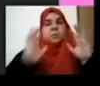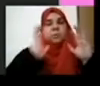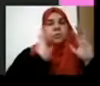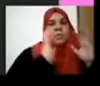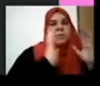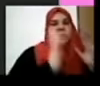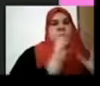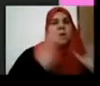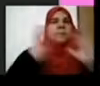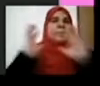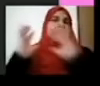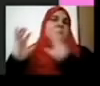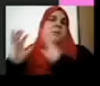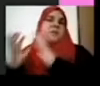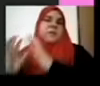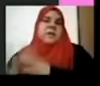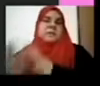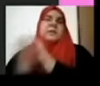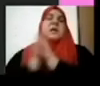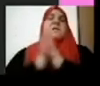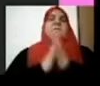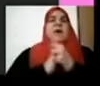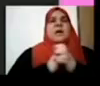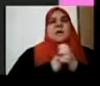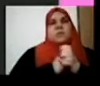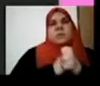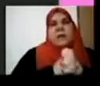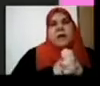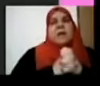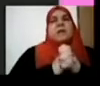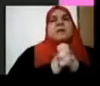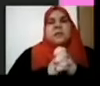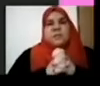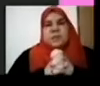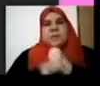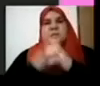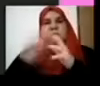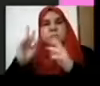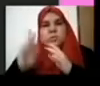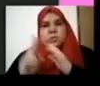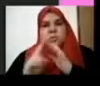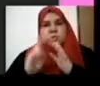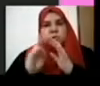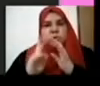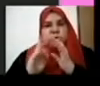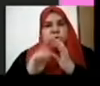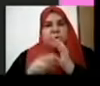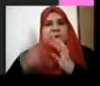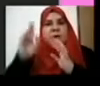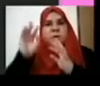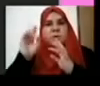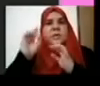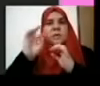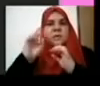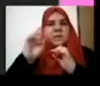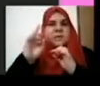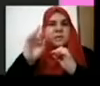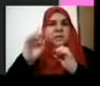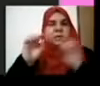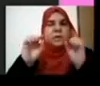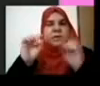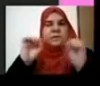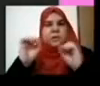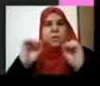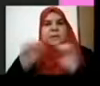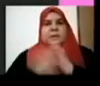tenho um produto de uma soma pela diferença, vai resultar na diferença de dois quadrados, que esses